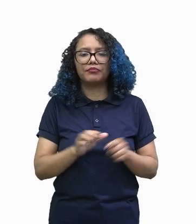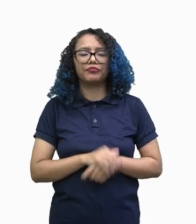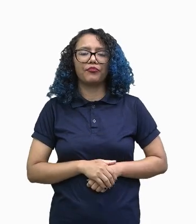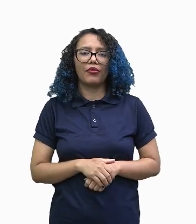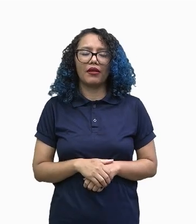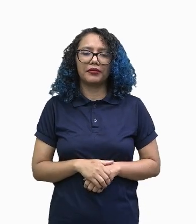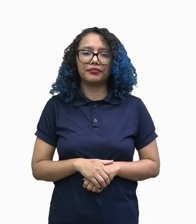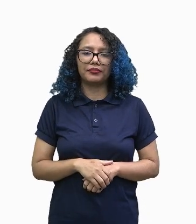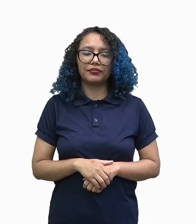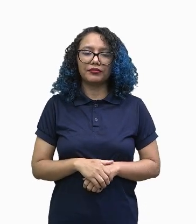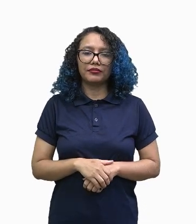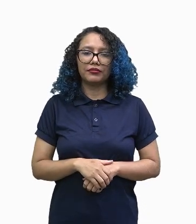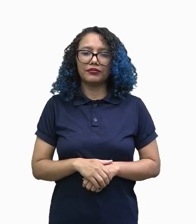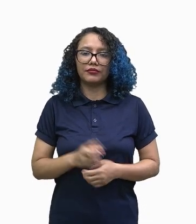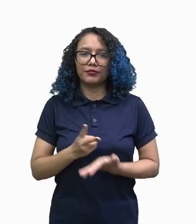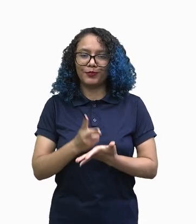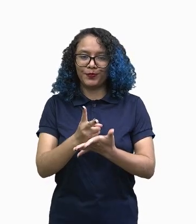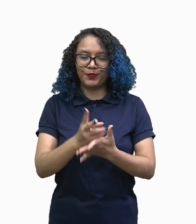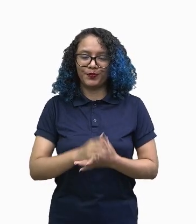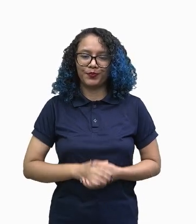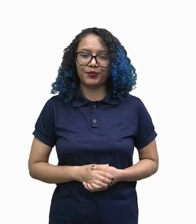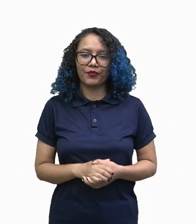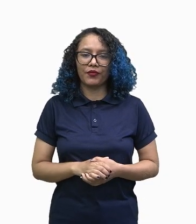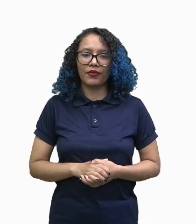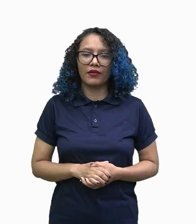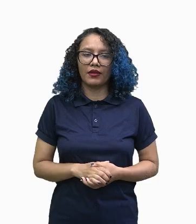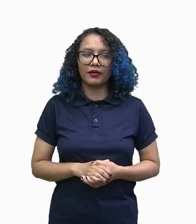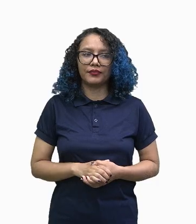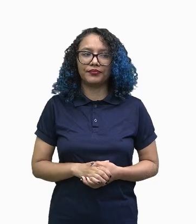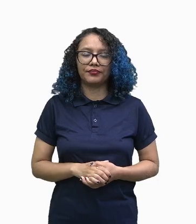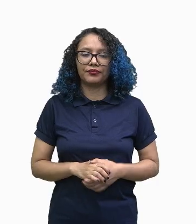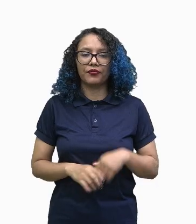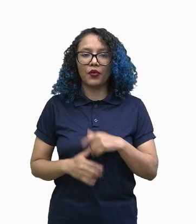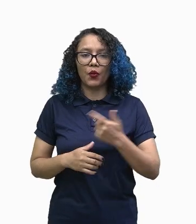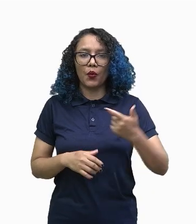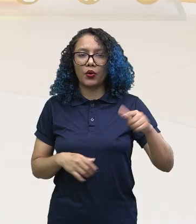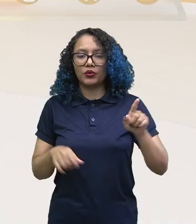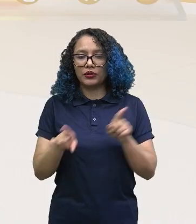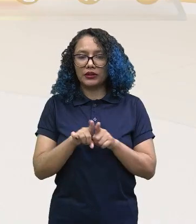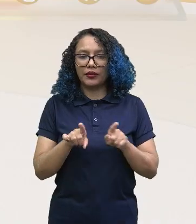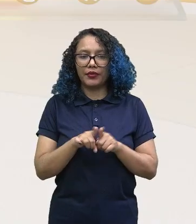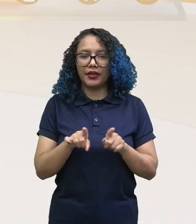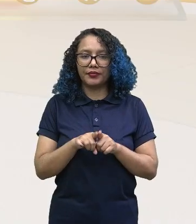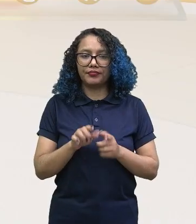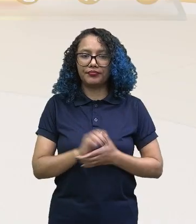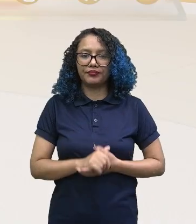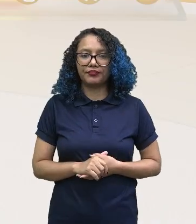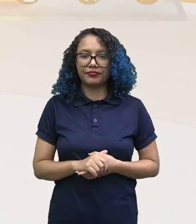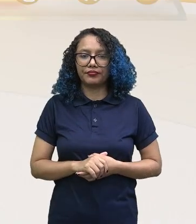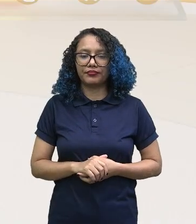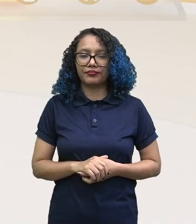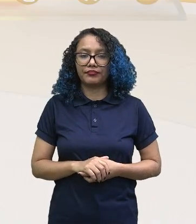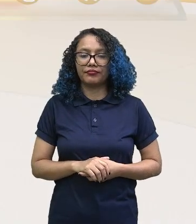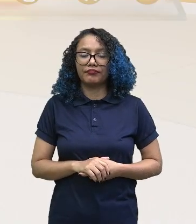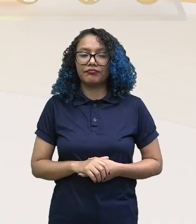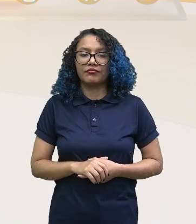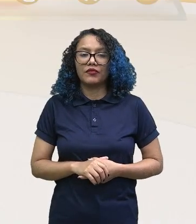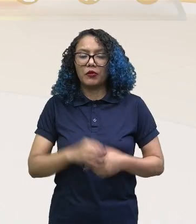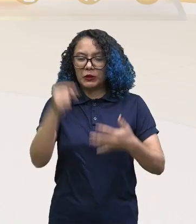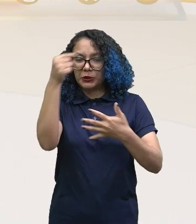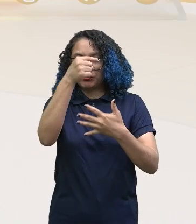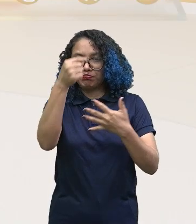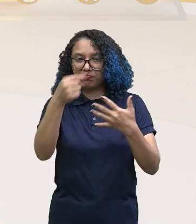aí. E nós temos mais um aí, Yara, dando continuidade a esses vários impactos ambientais